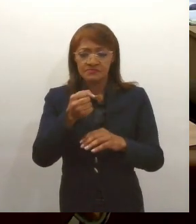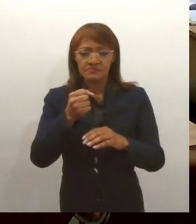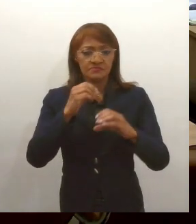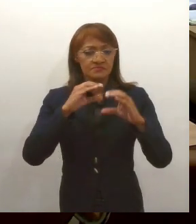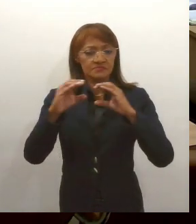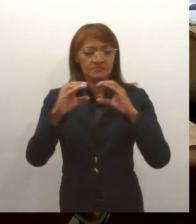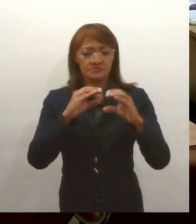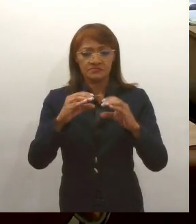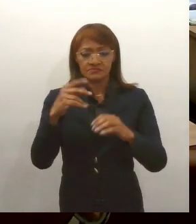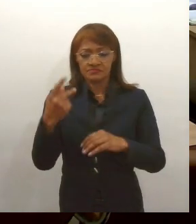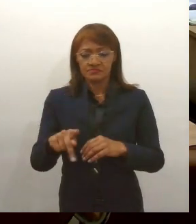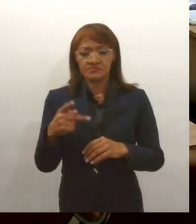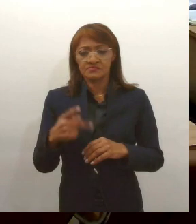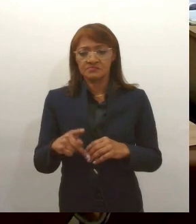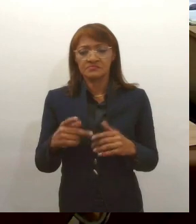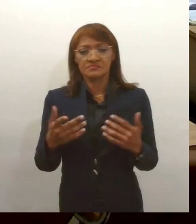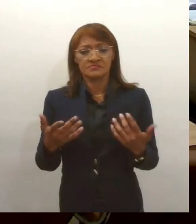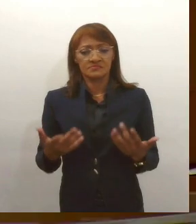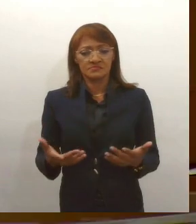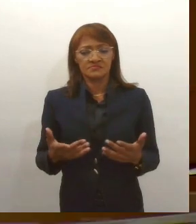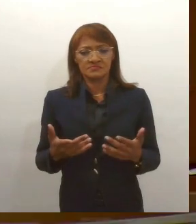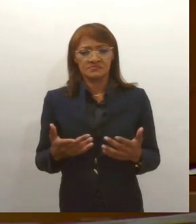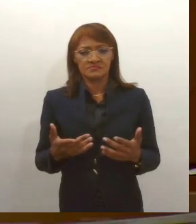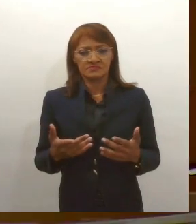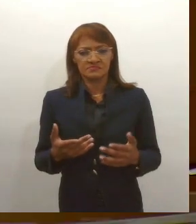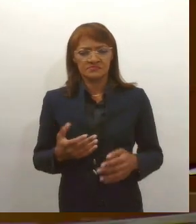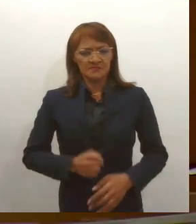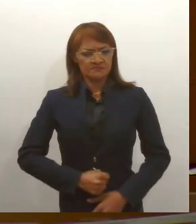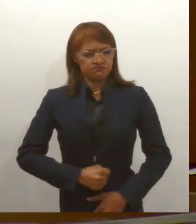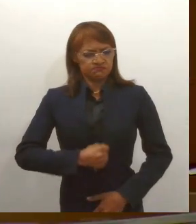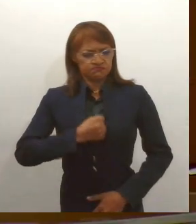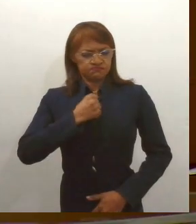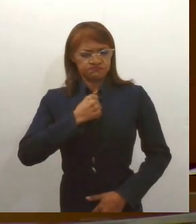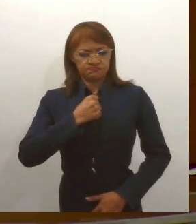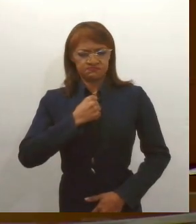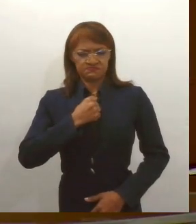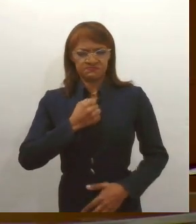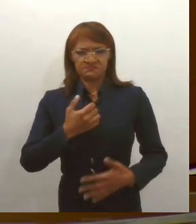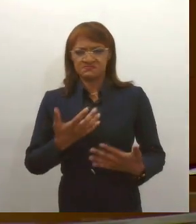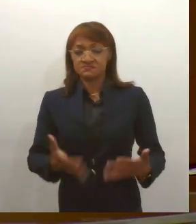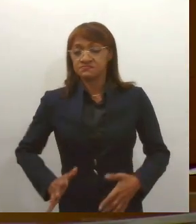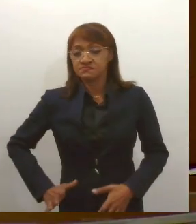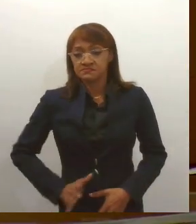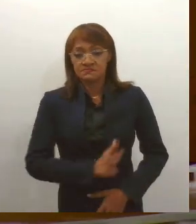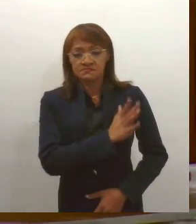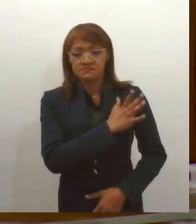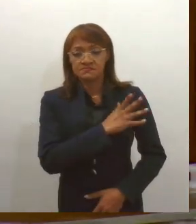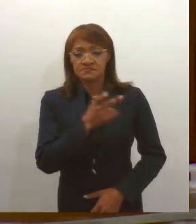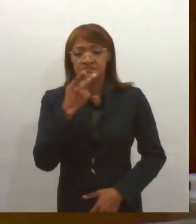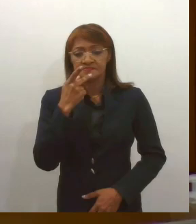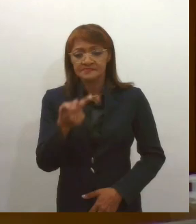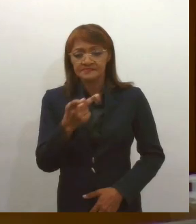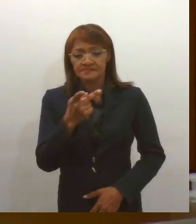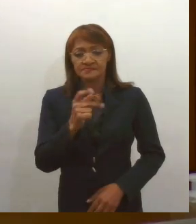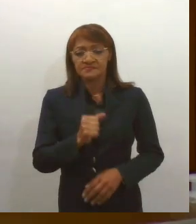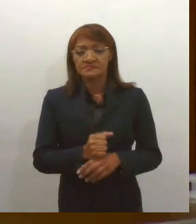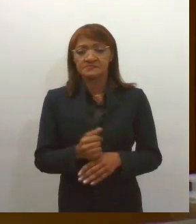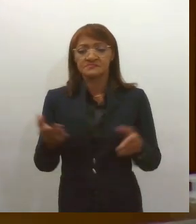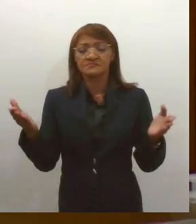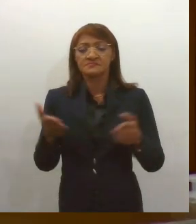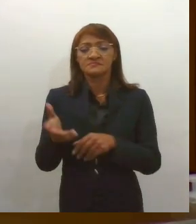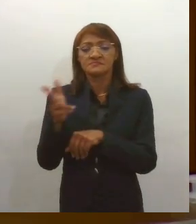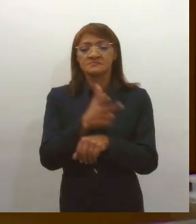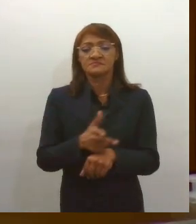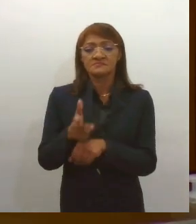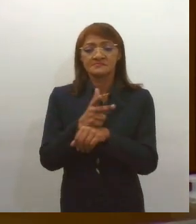ódio de uma forma tão terrível como o vídeo que está circulando aí de um radialista